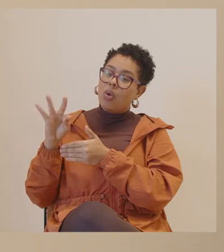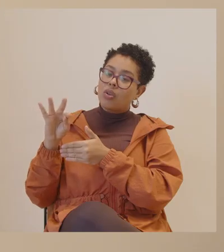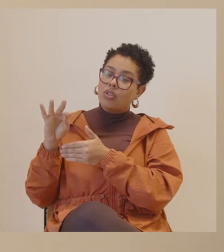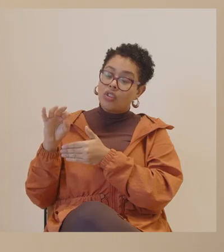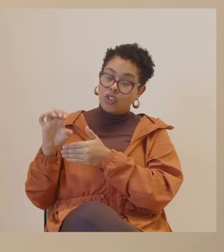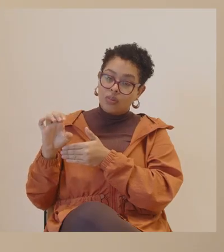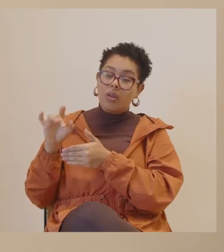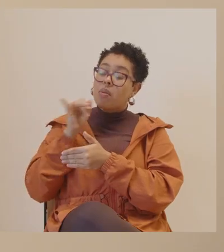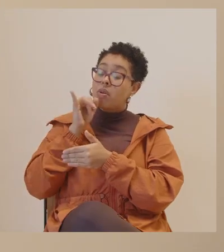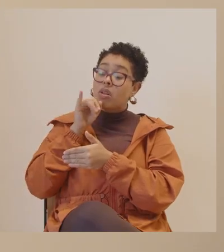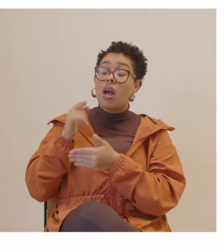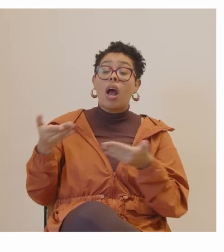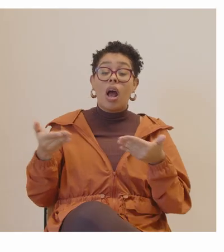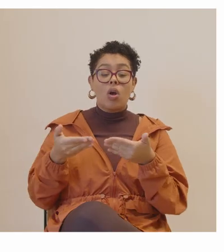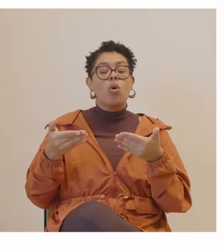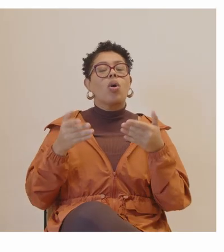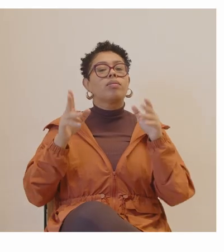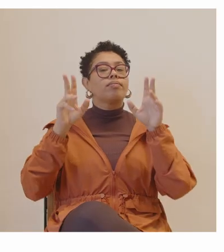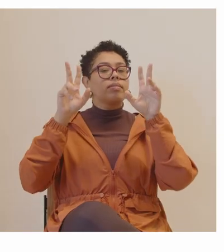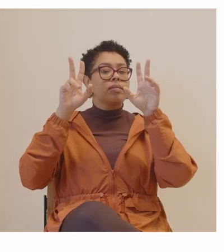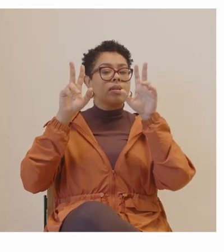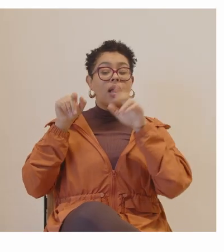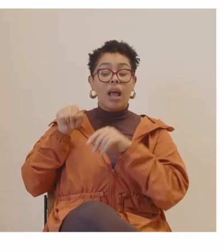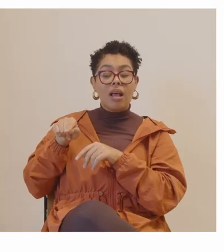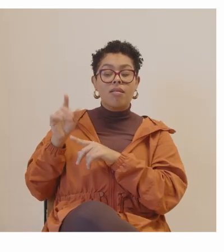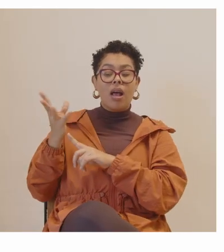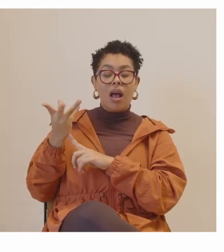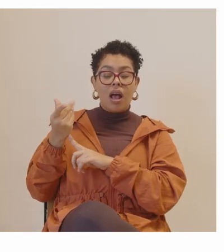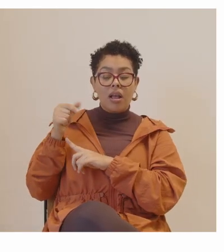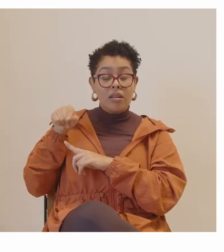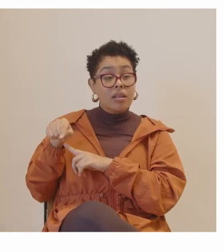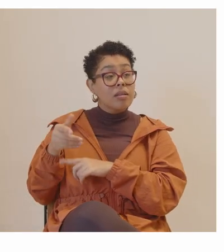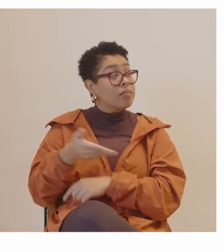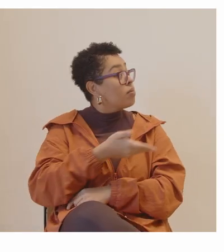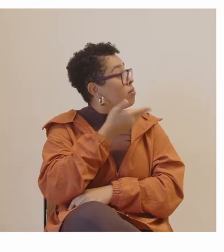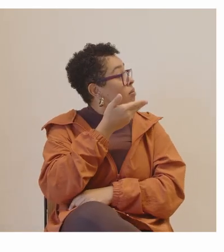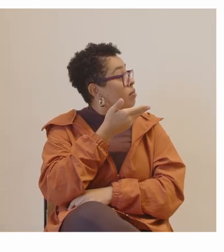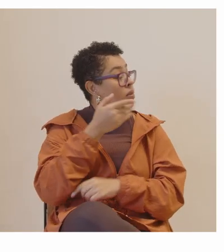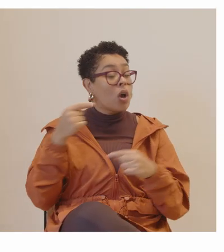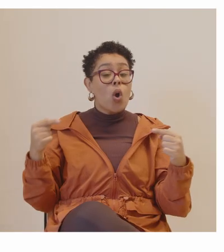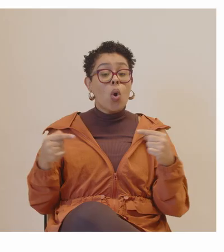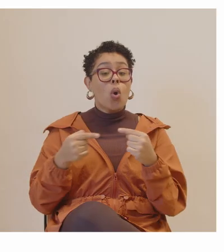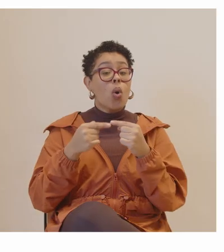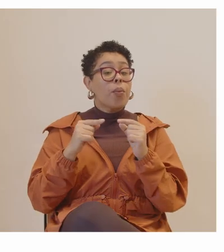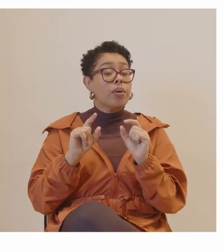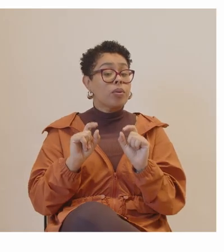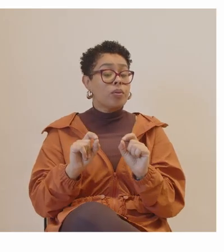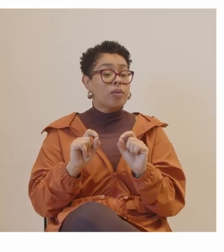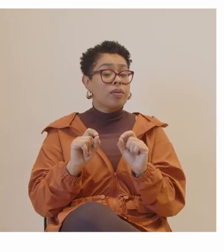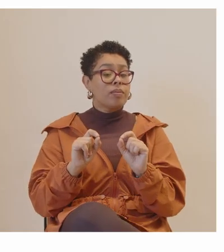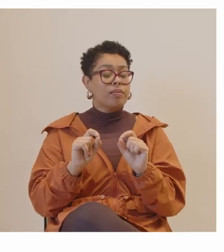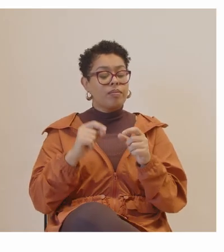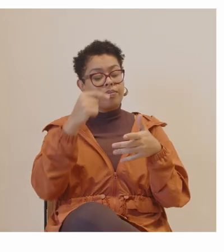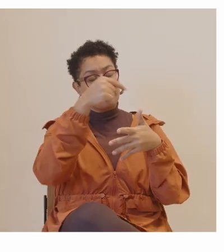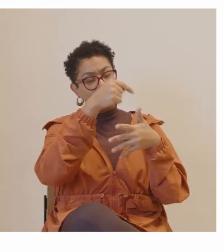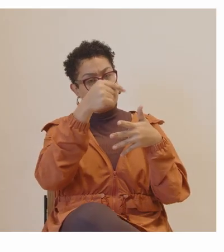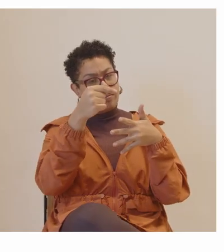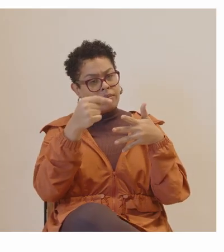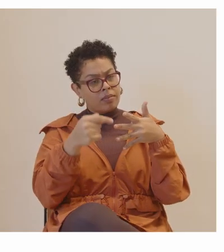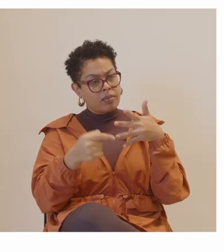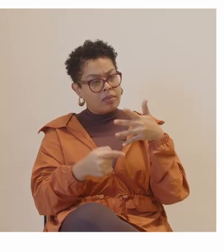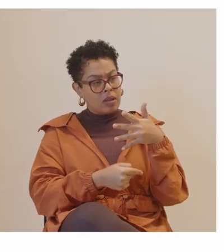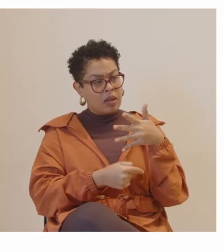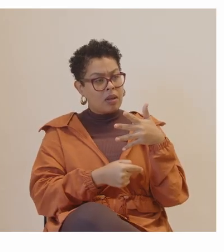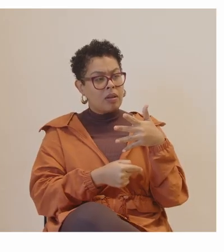Os pontos que eu queria tratar em relação à Canoa sobre Epte dizem respeito a esses itens aqui, né? Quer